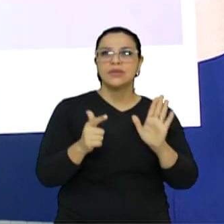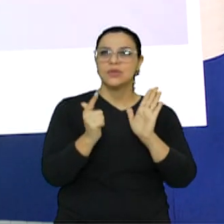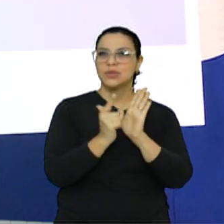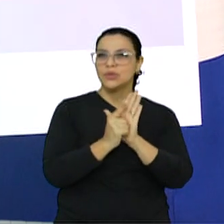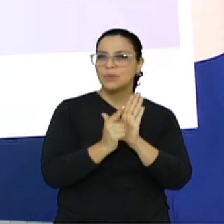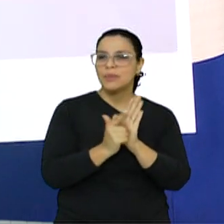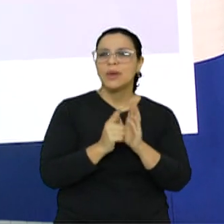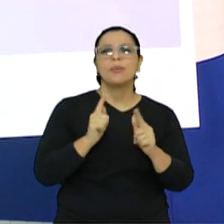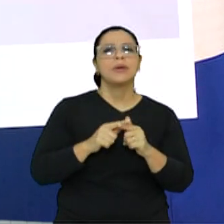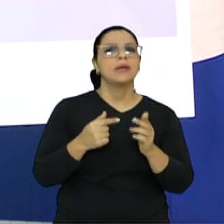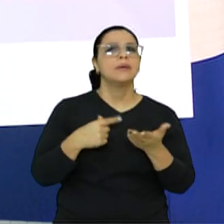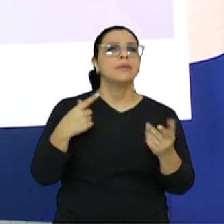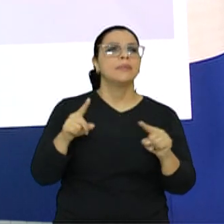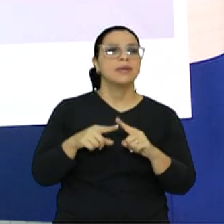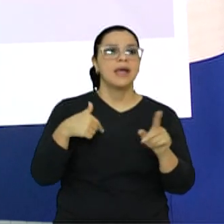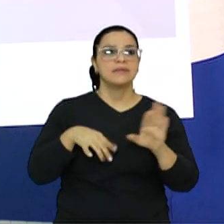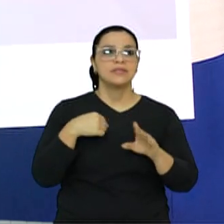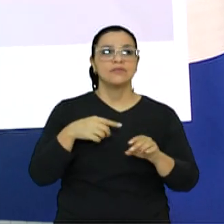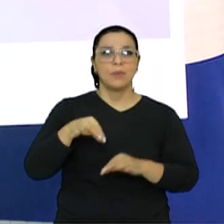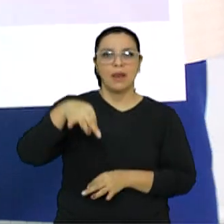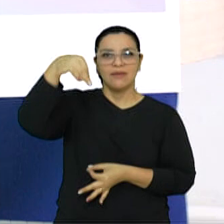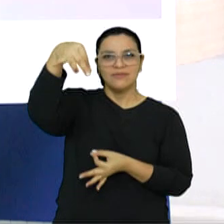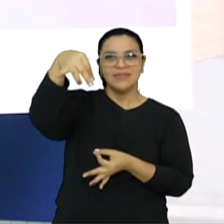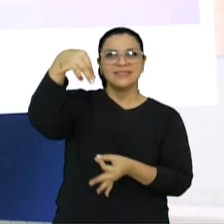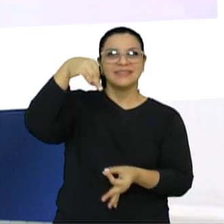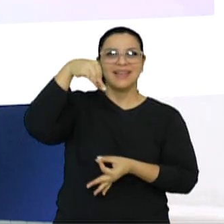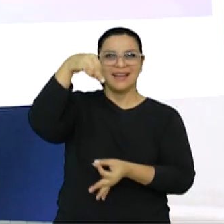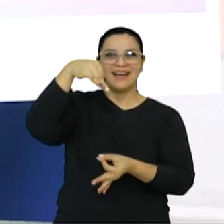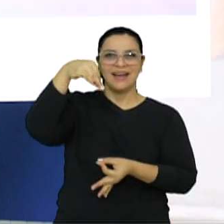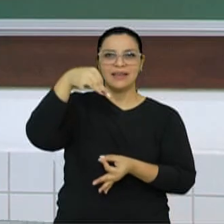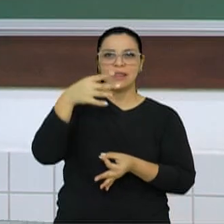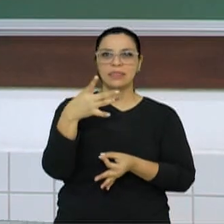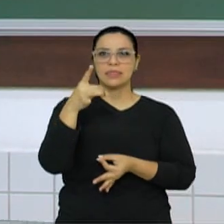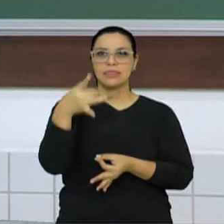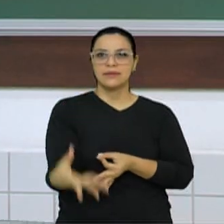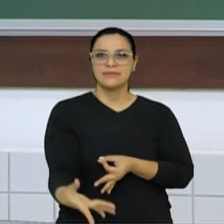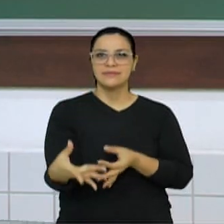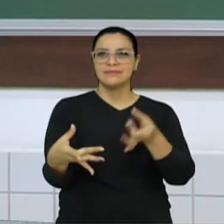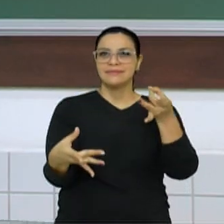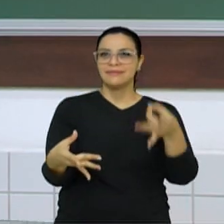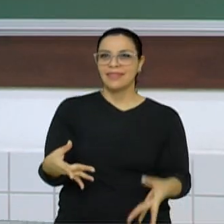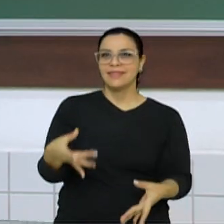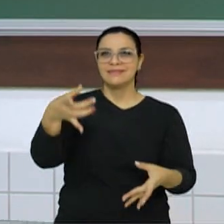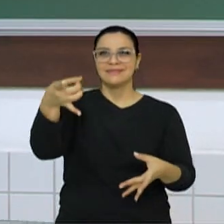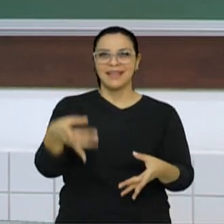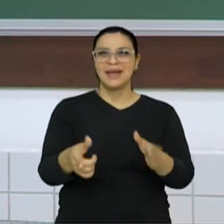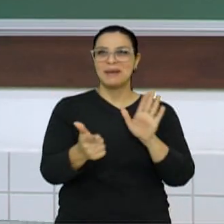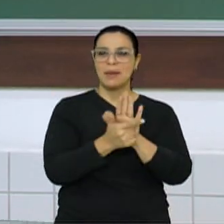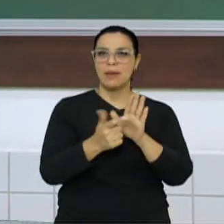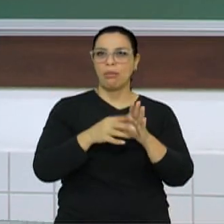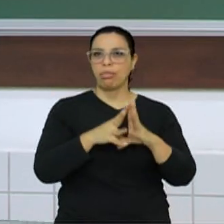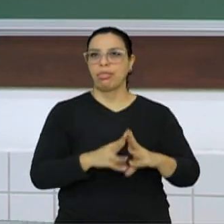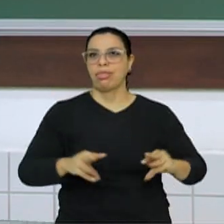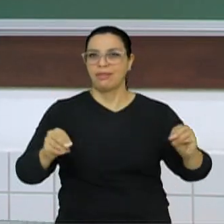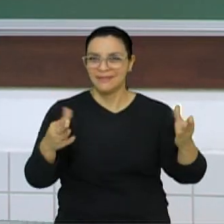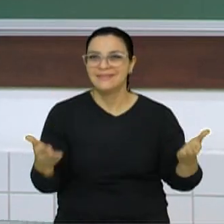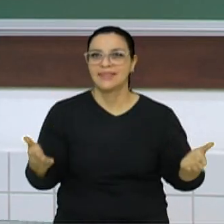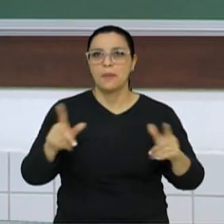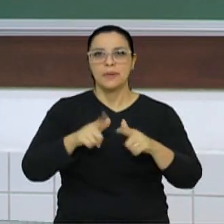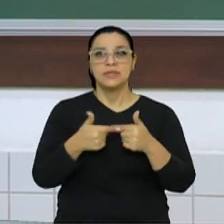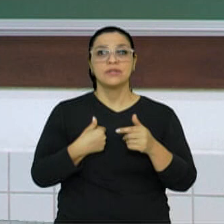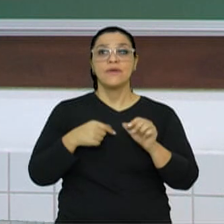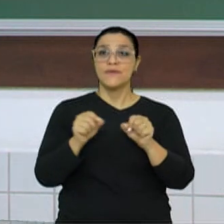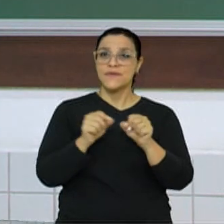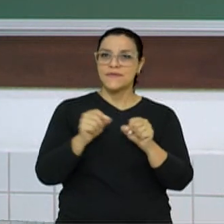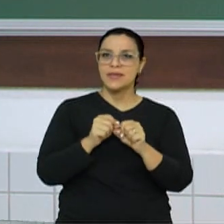não trouxe coladinho no papel? Porque às vezes a gente vai levantar e desgruda, descola ali do papel e vai cair tudo aqui, né? Então o que eu fiz?